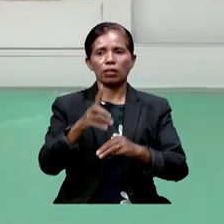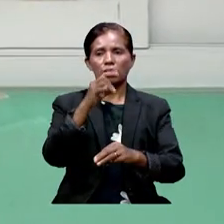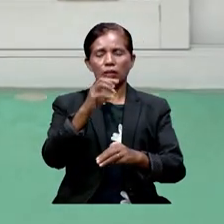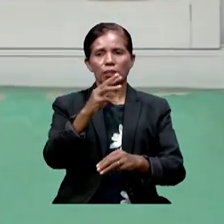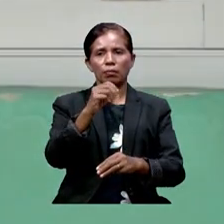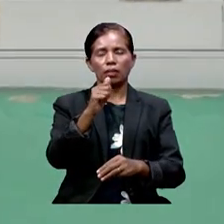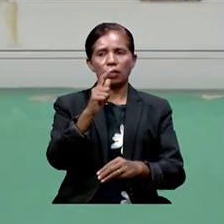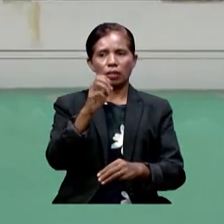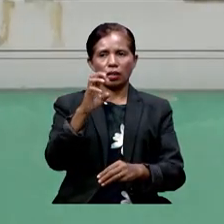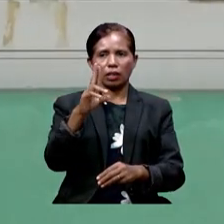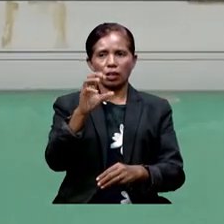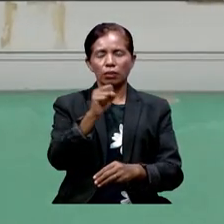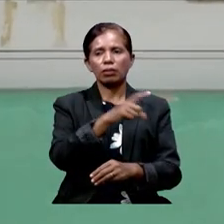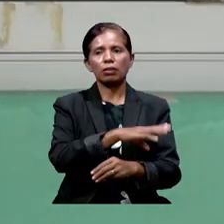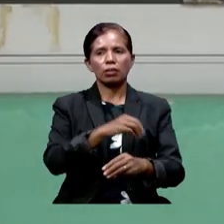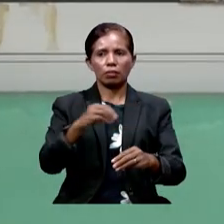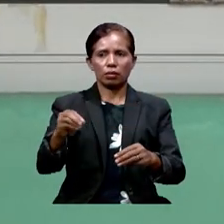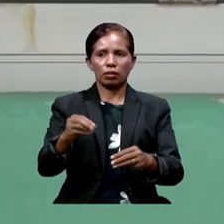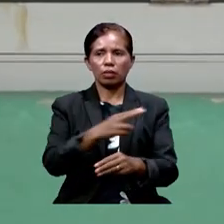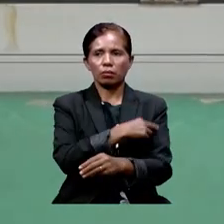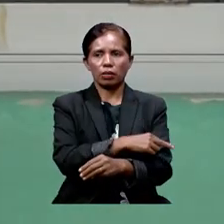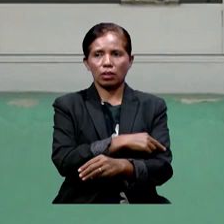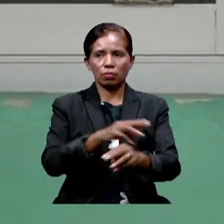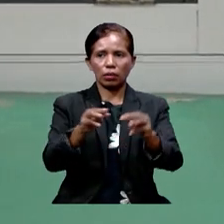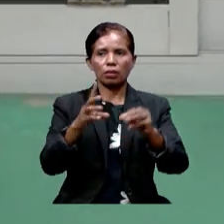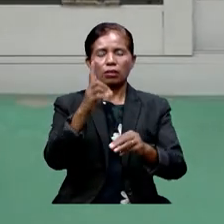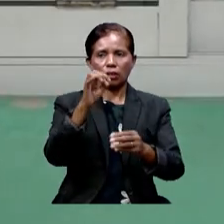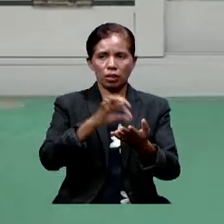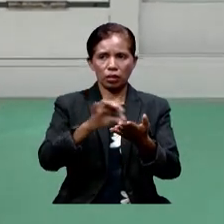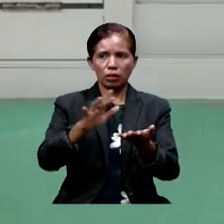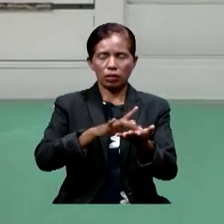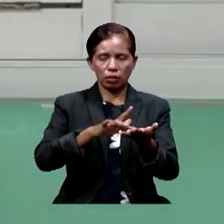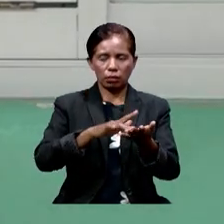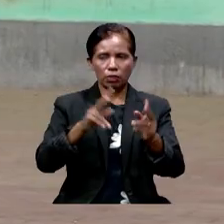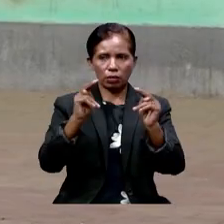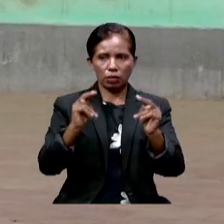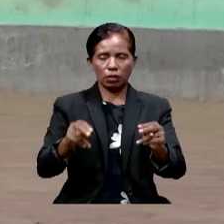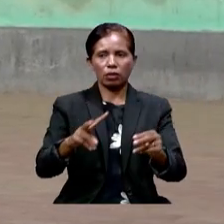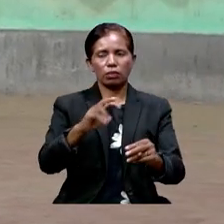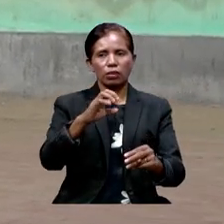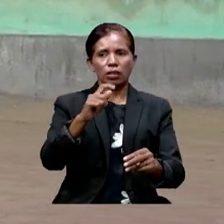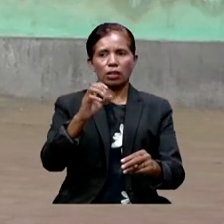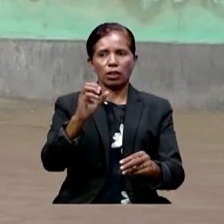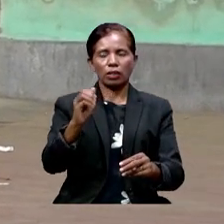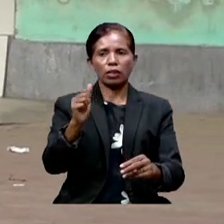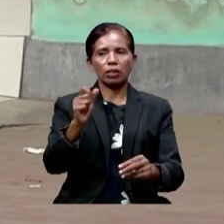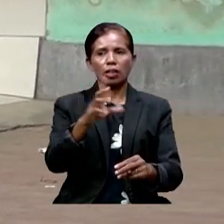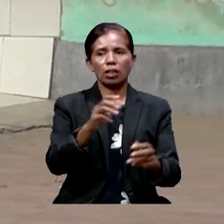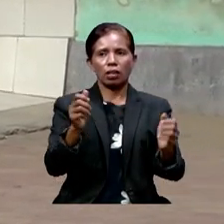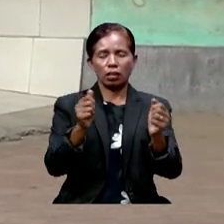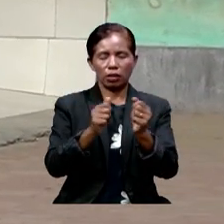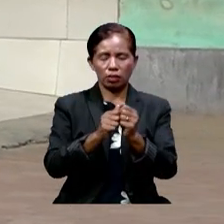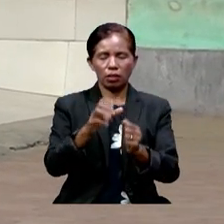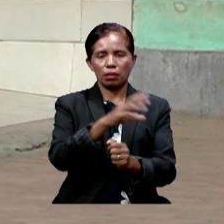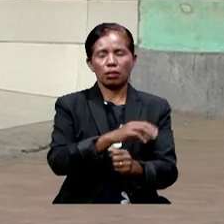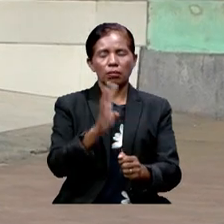Pinto relata, facilidade Saúde Municipiu Dili resiste em moruc necessário, vital, no essencial ha mutuk item hatnulu